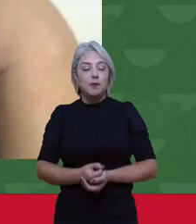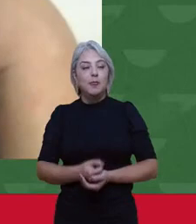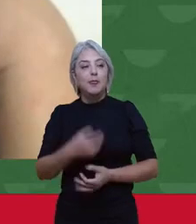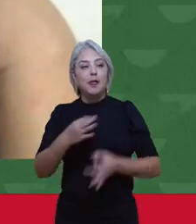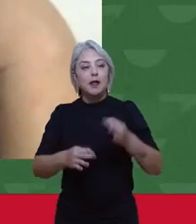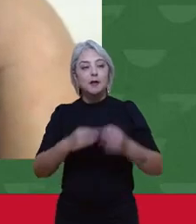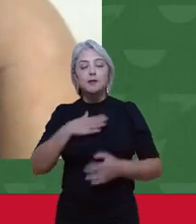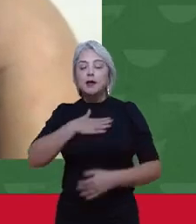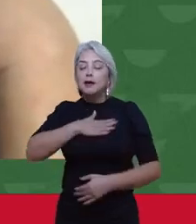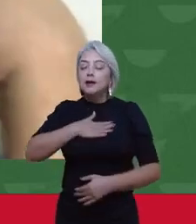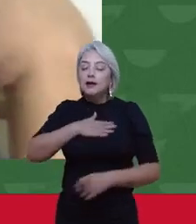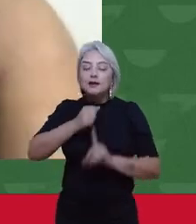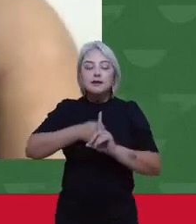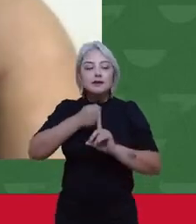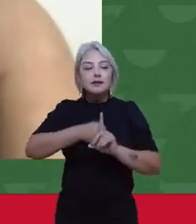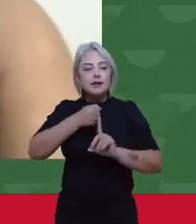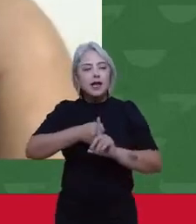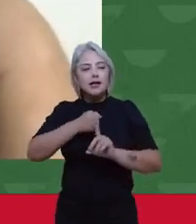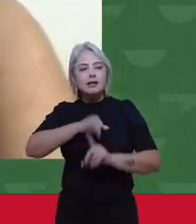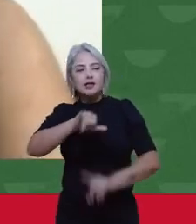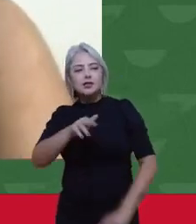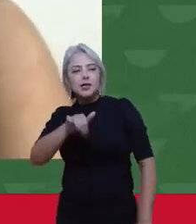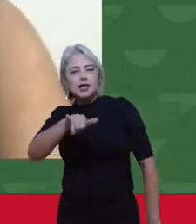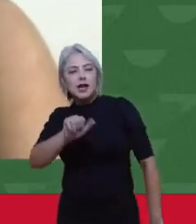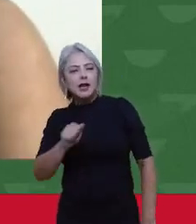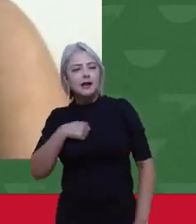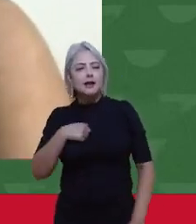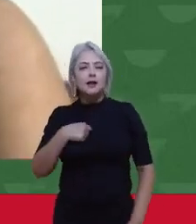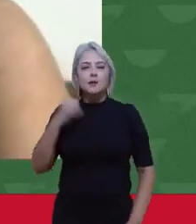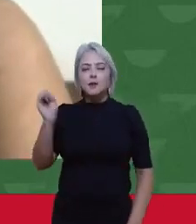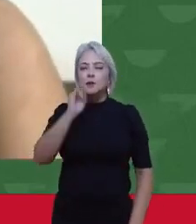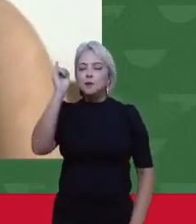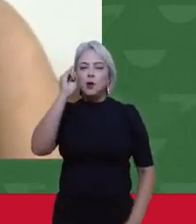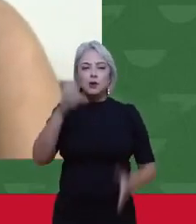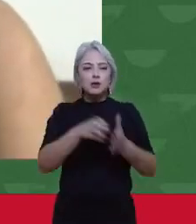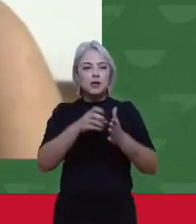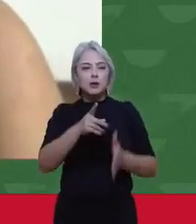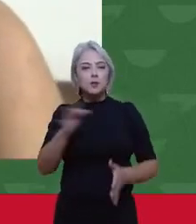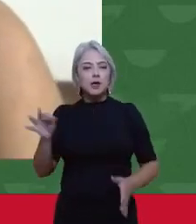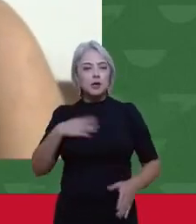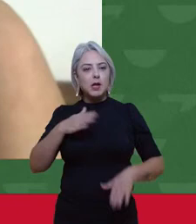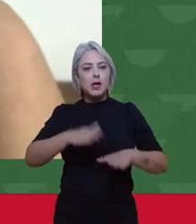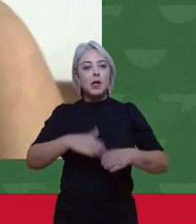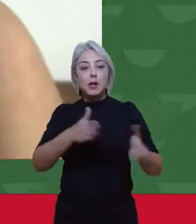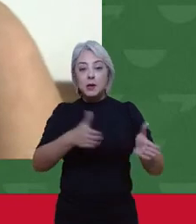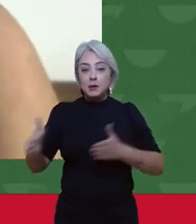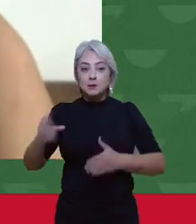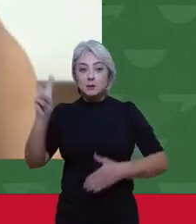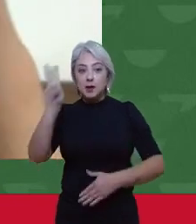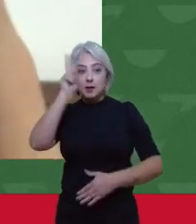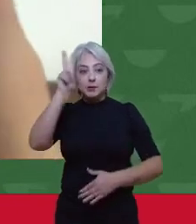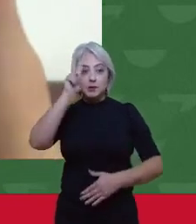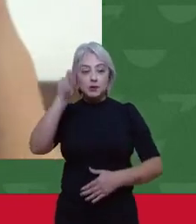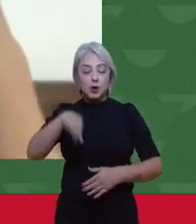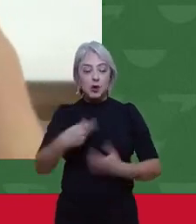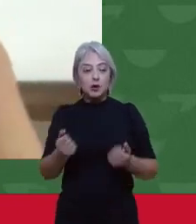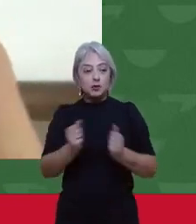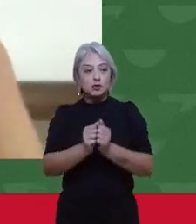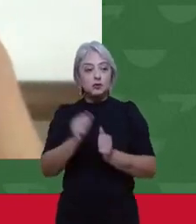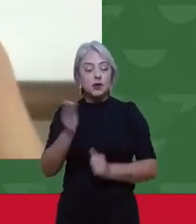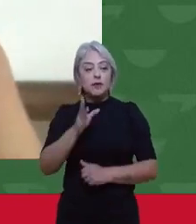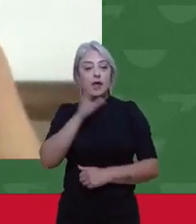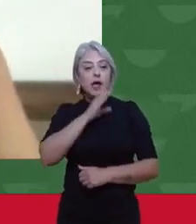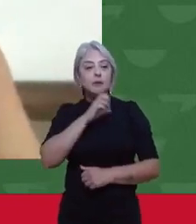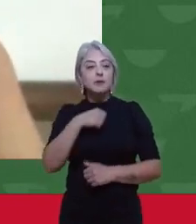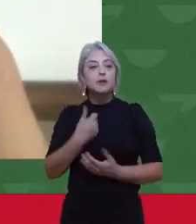querida Janaína, lutadora, muito importante você no PT, nesse momento histórico também, estar aqui conosco. Eu queria só